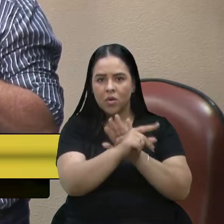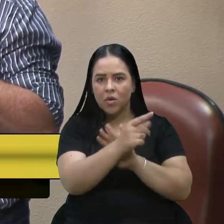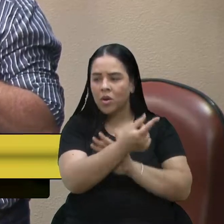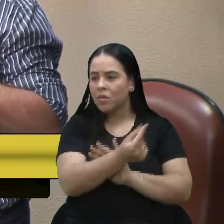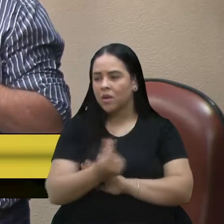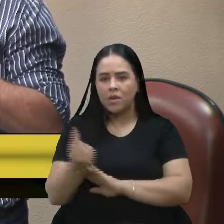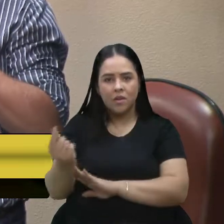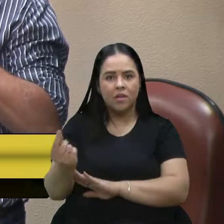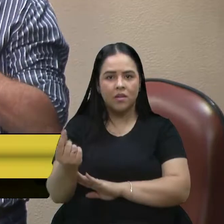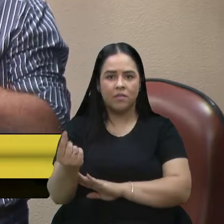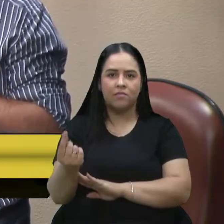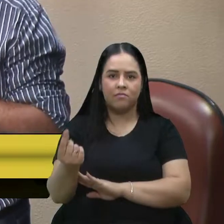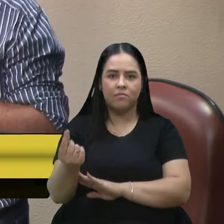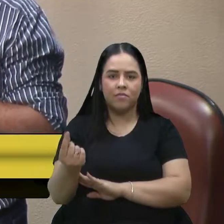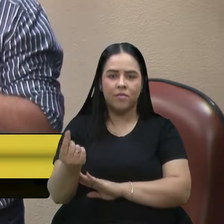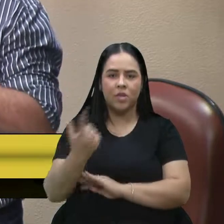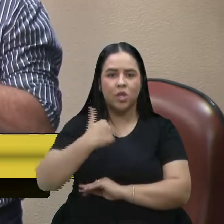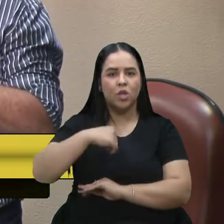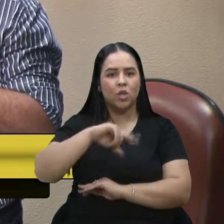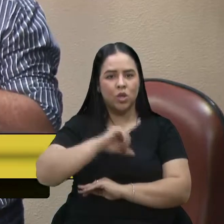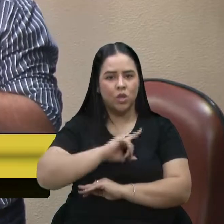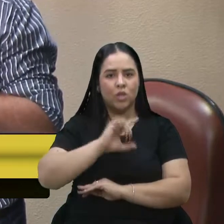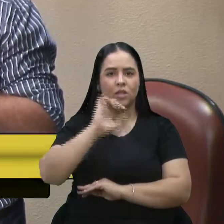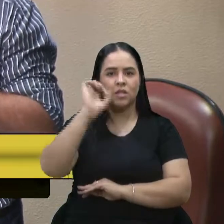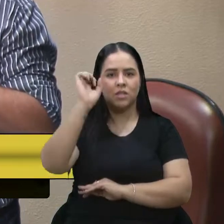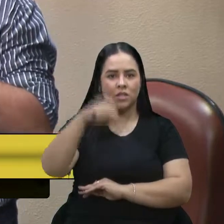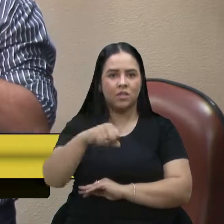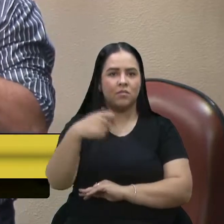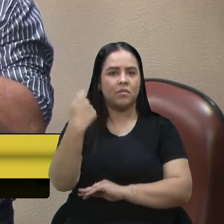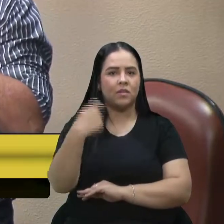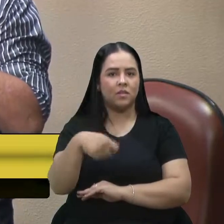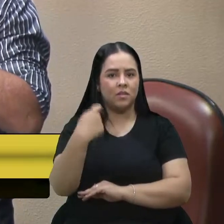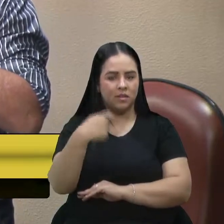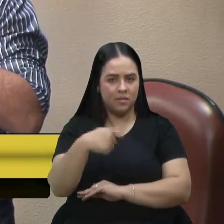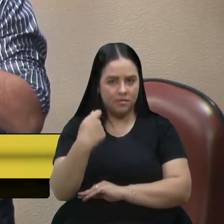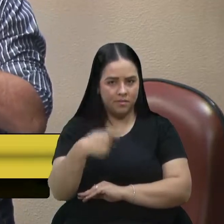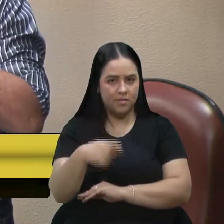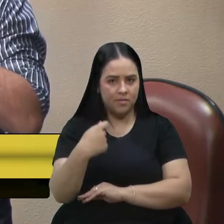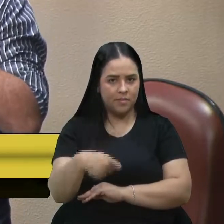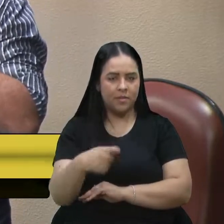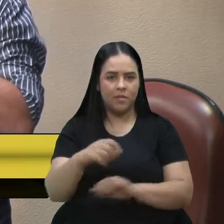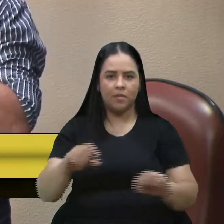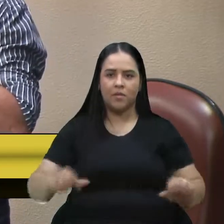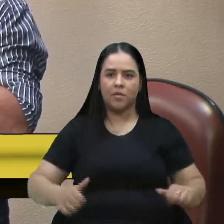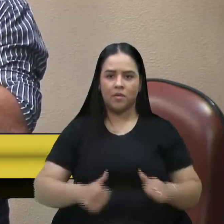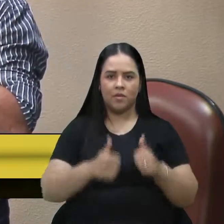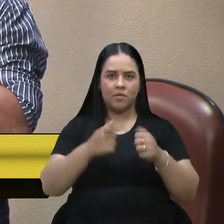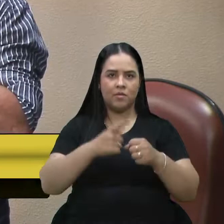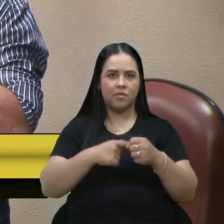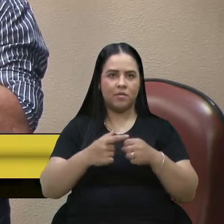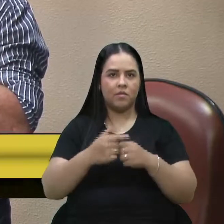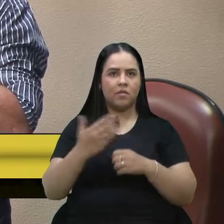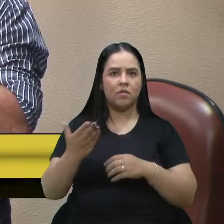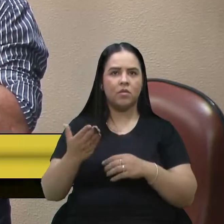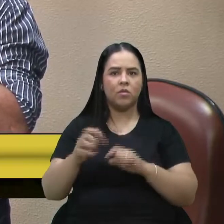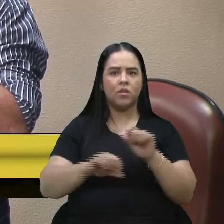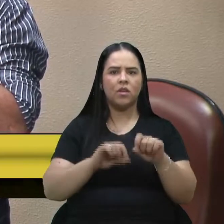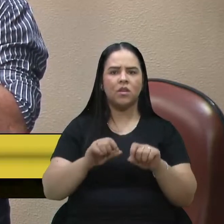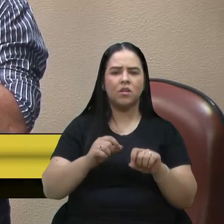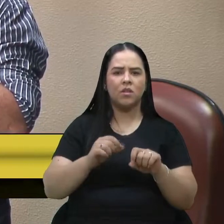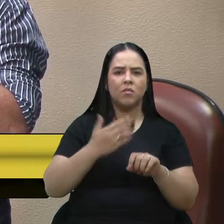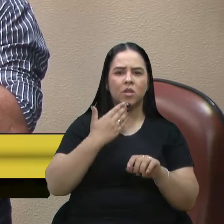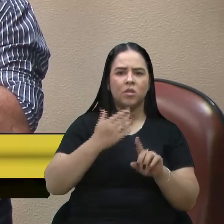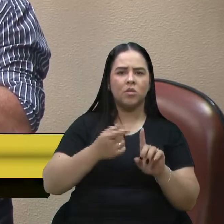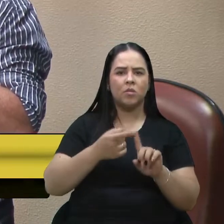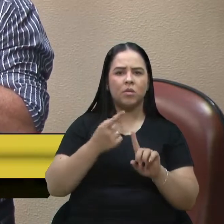essa semana. Então, nós vamos precisar melhorar a nossa cidade. Quem pediu a